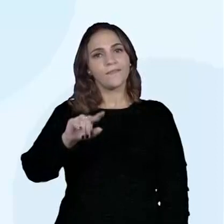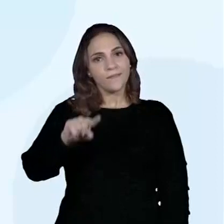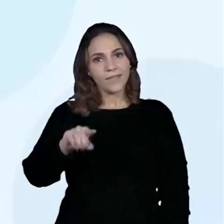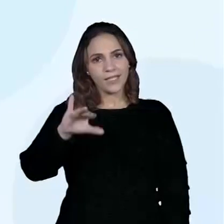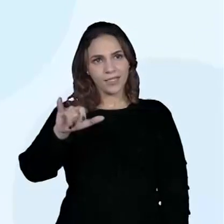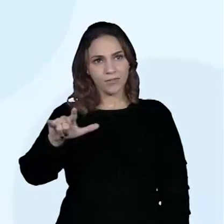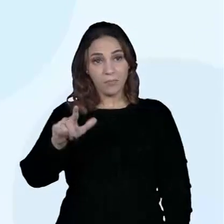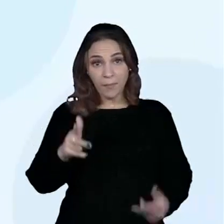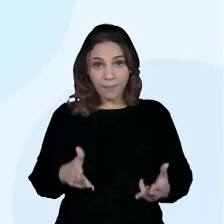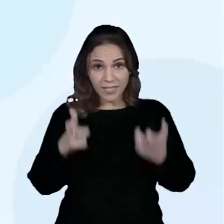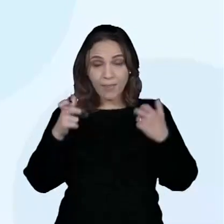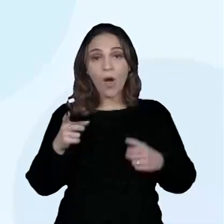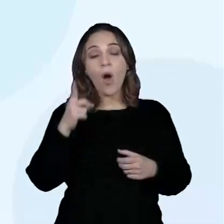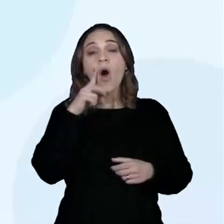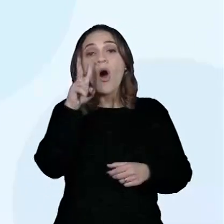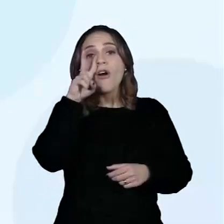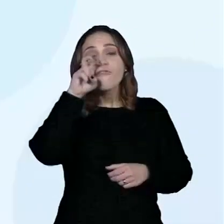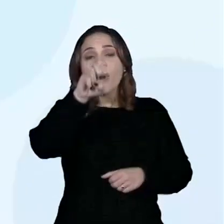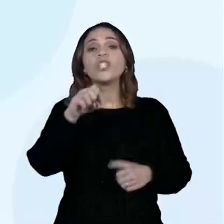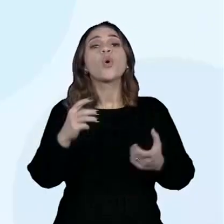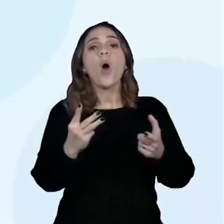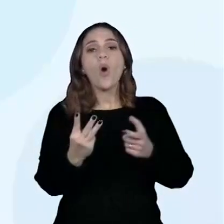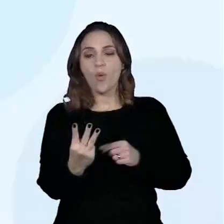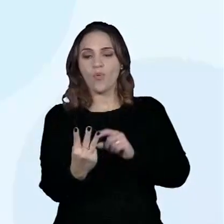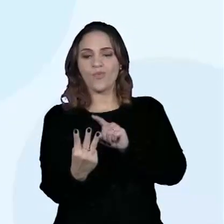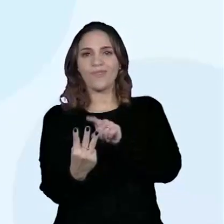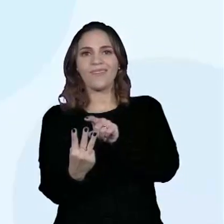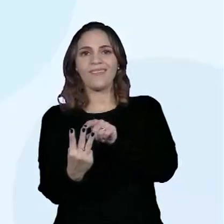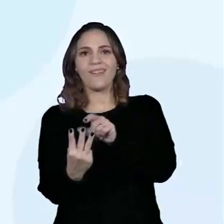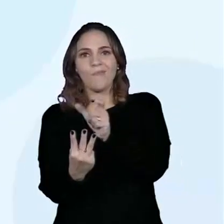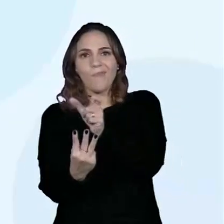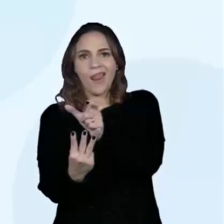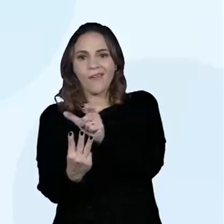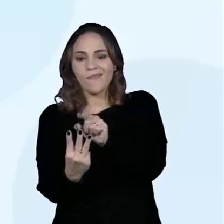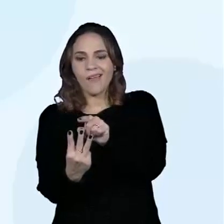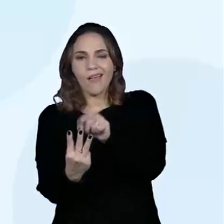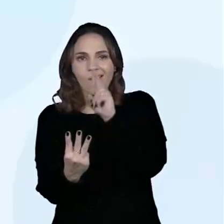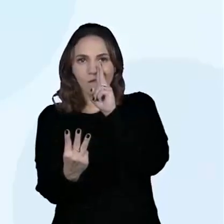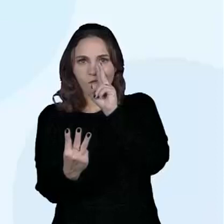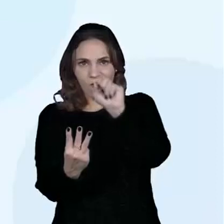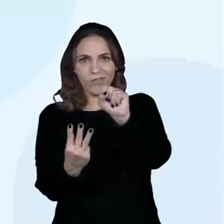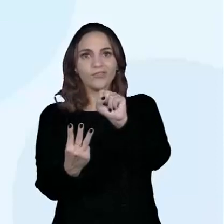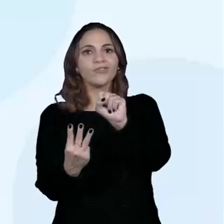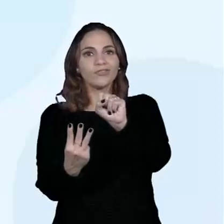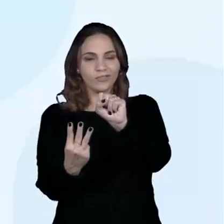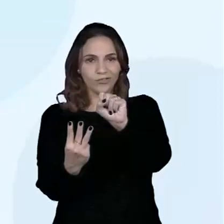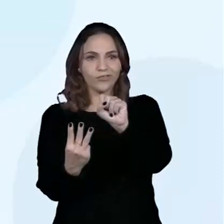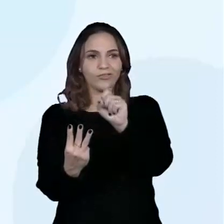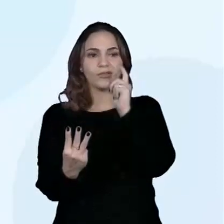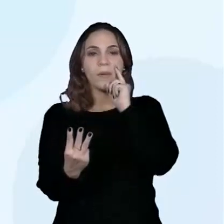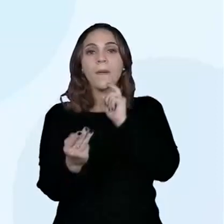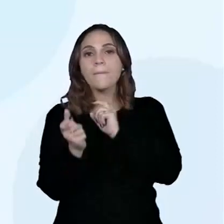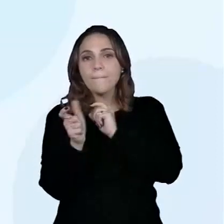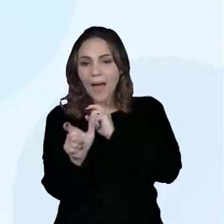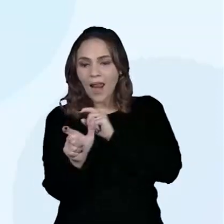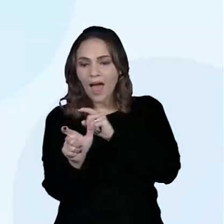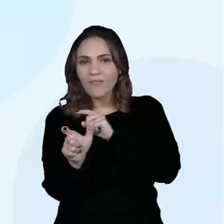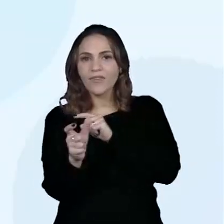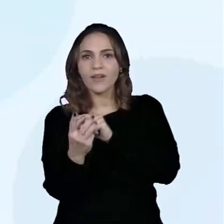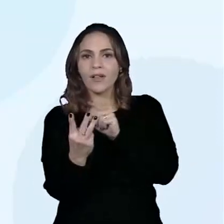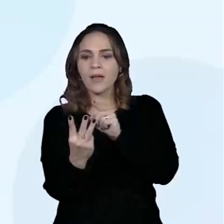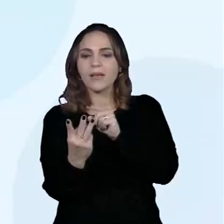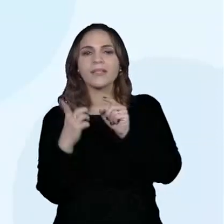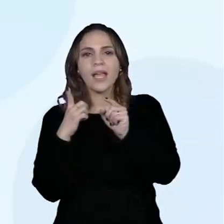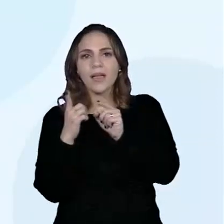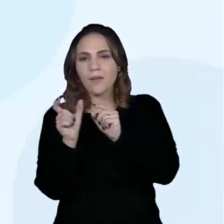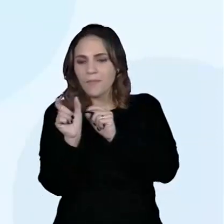Percebam a mesma coisa que eu falei anteriormente. No caso aqui, todas essas sílabas tônicas são acentuadas. A